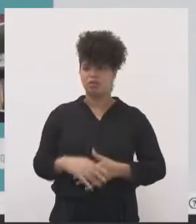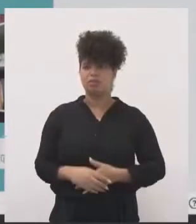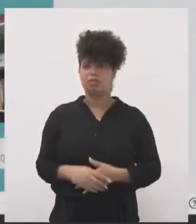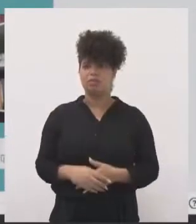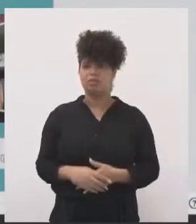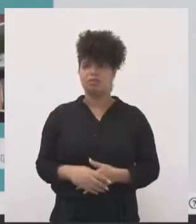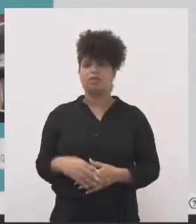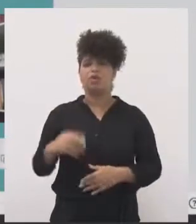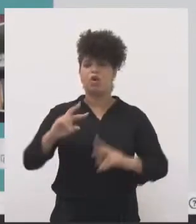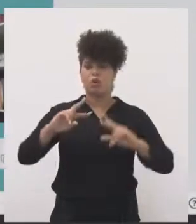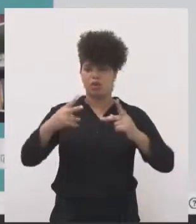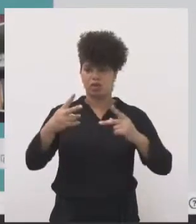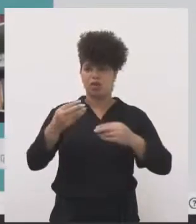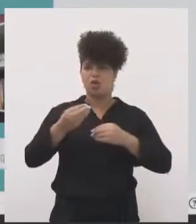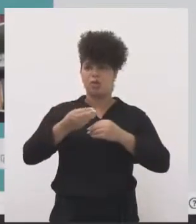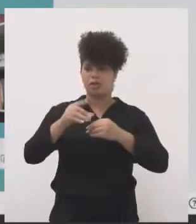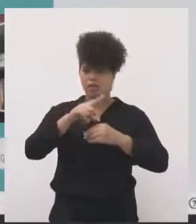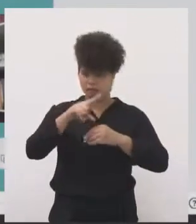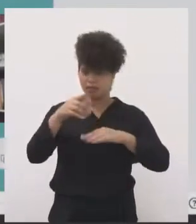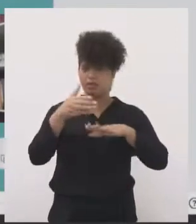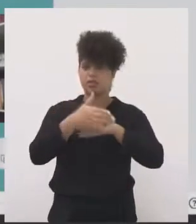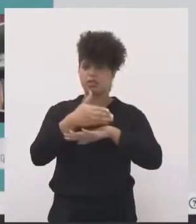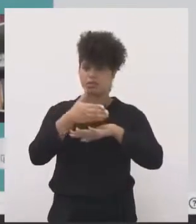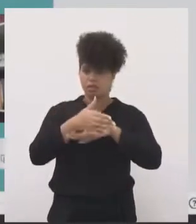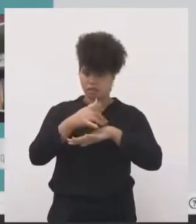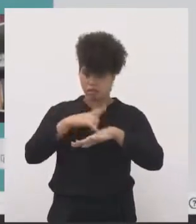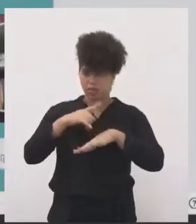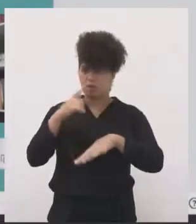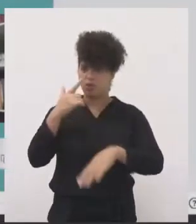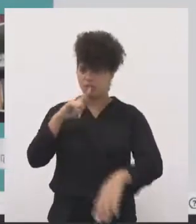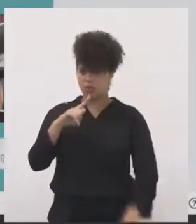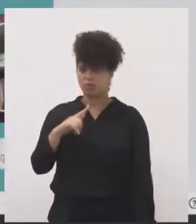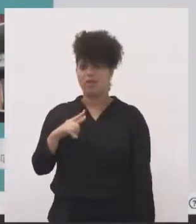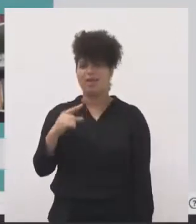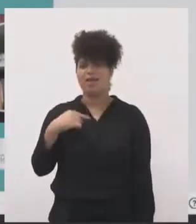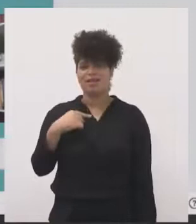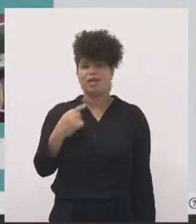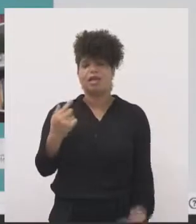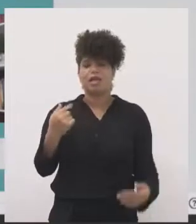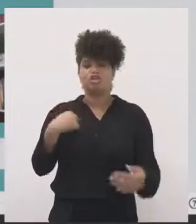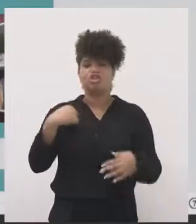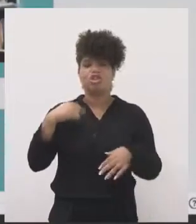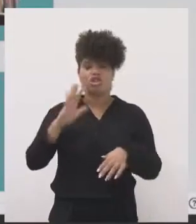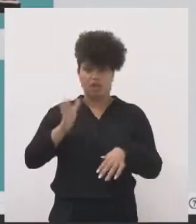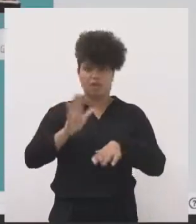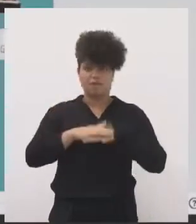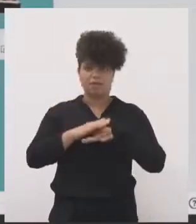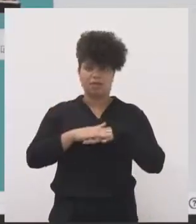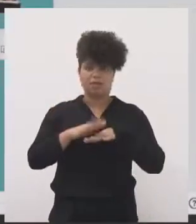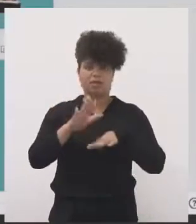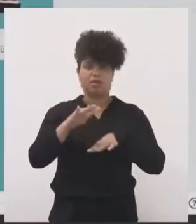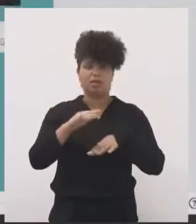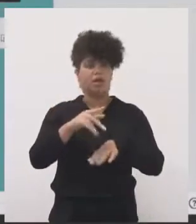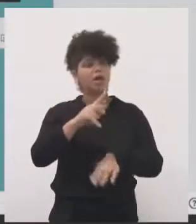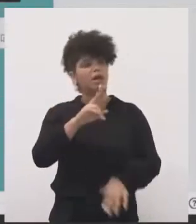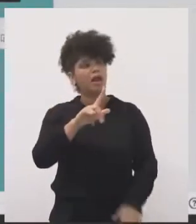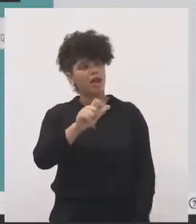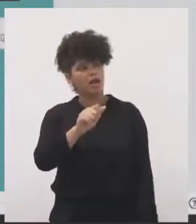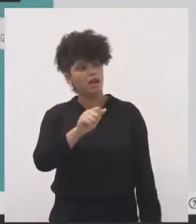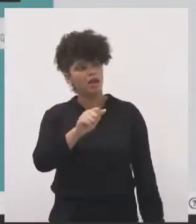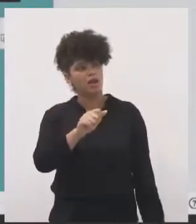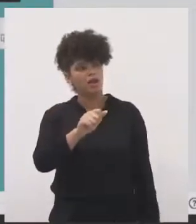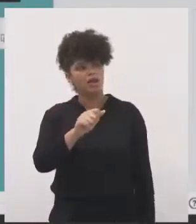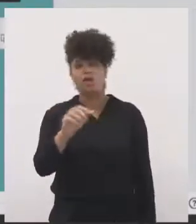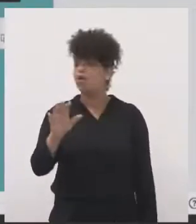foi compartilhado com vocês, vocês também vão ter acesso a esse template, a esse modelinho que já está pronto. Ô, Carla. Vocês